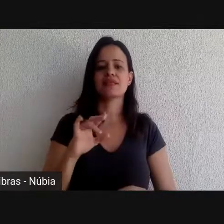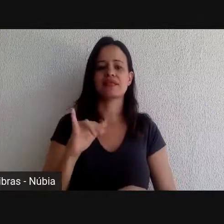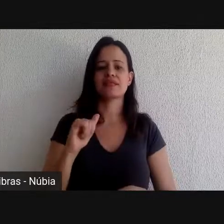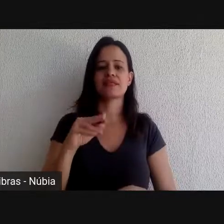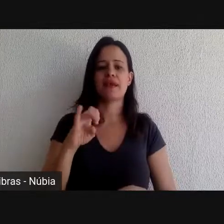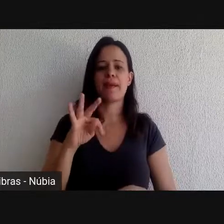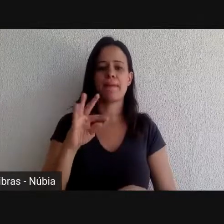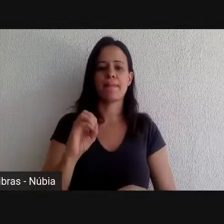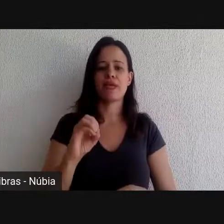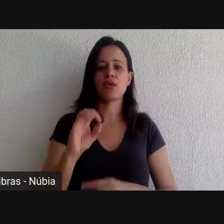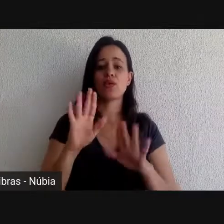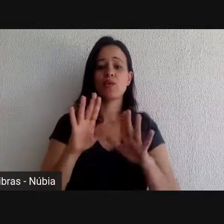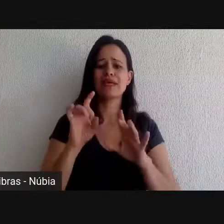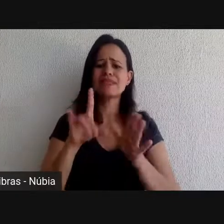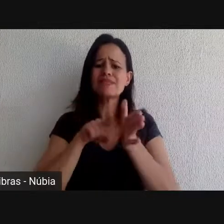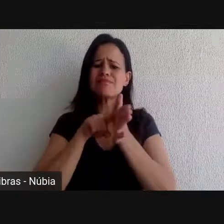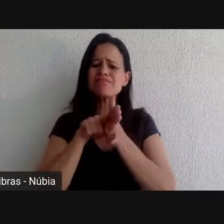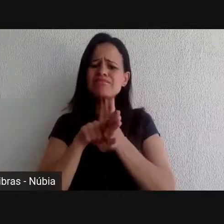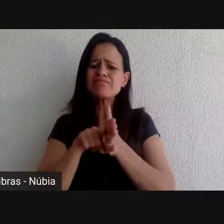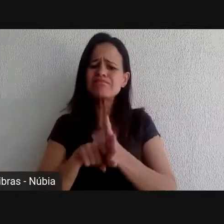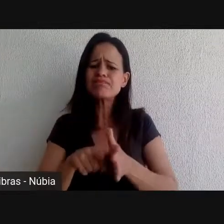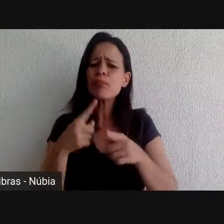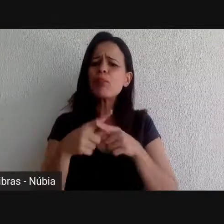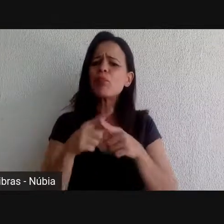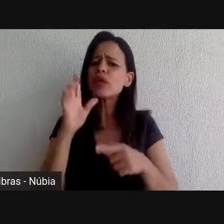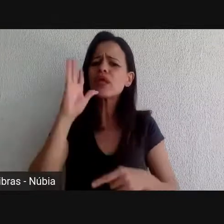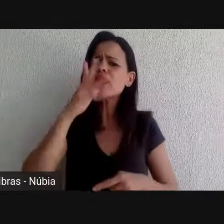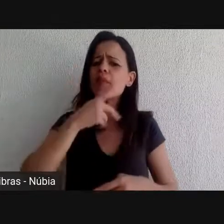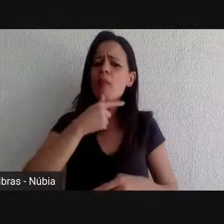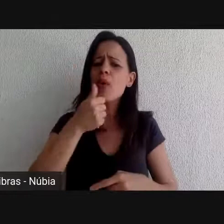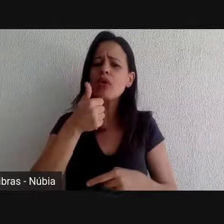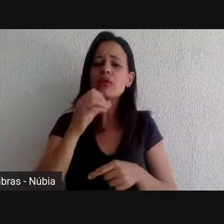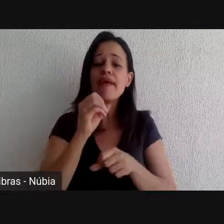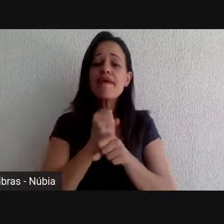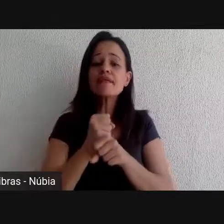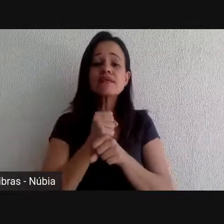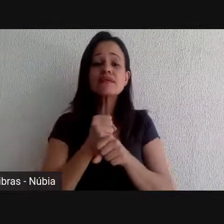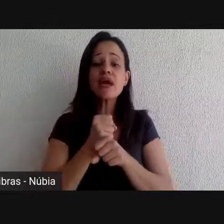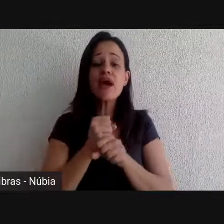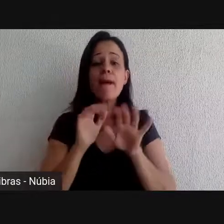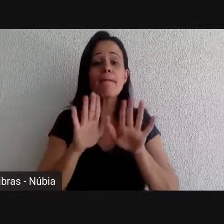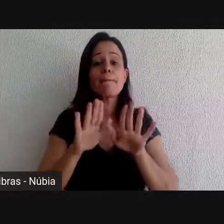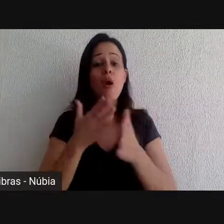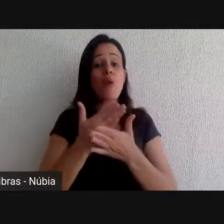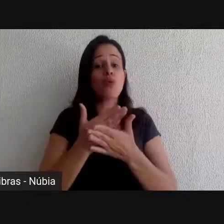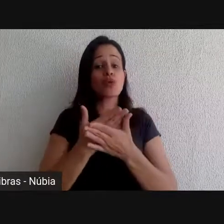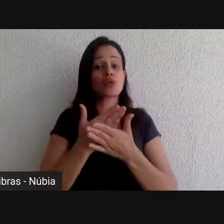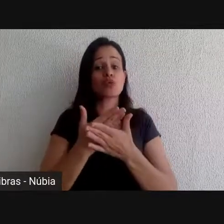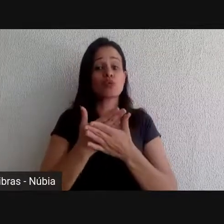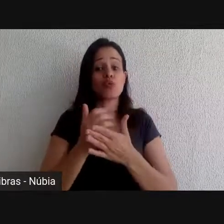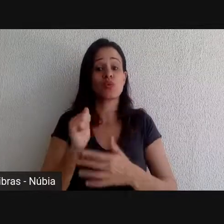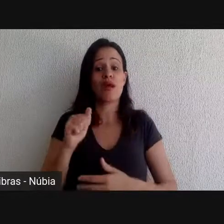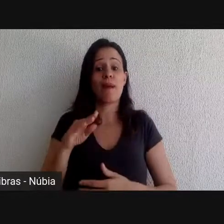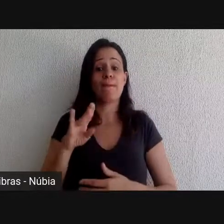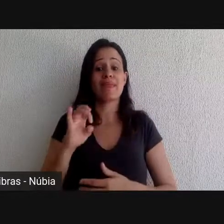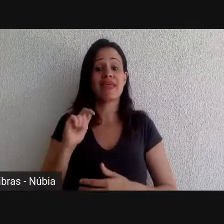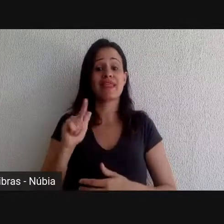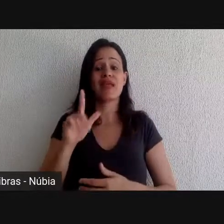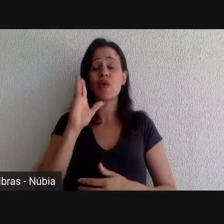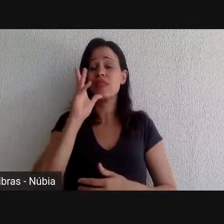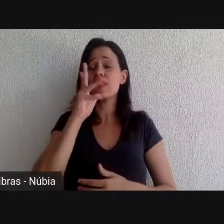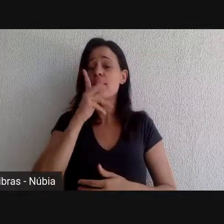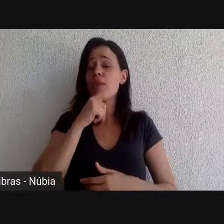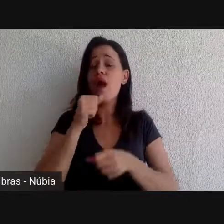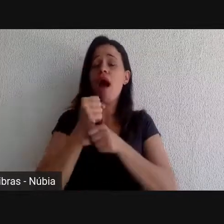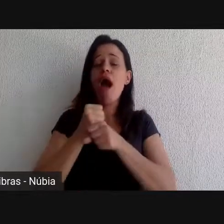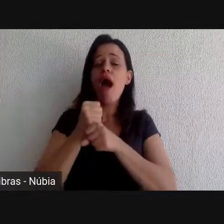vai investigar o porquê que demorou 10 anos, por vezes o estudo ambiental levou 8 anos para chegar no balcão do licenciamento.